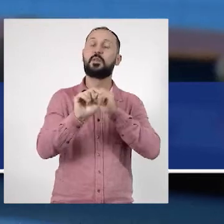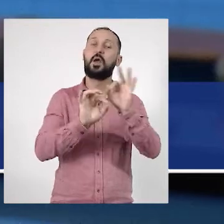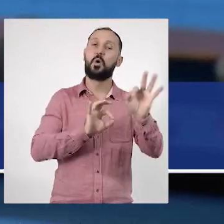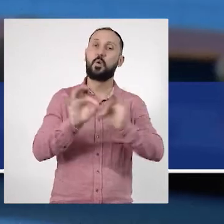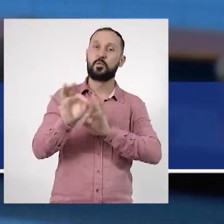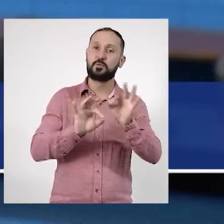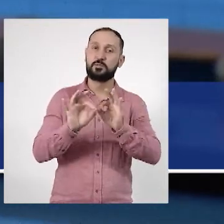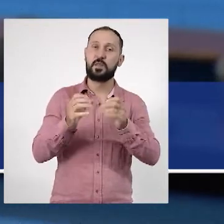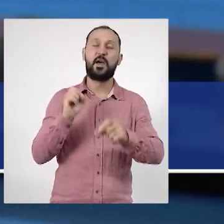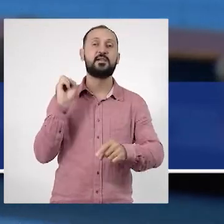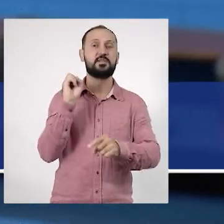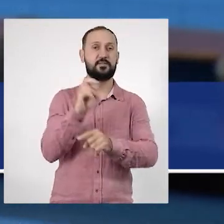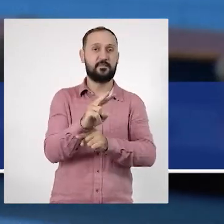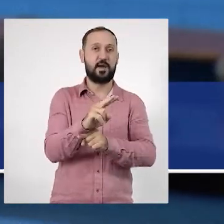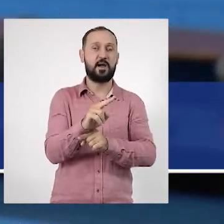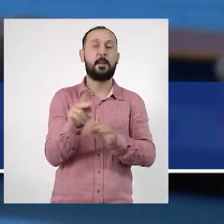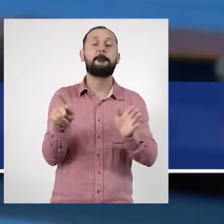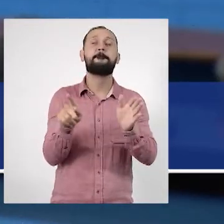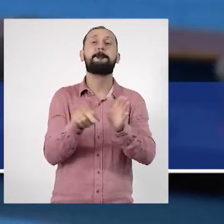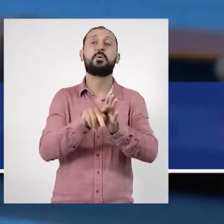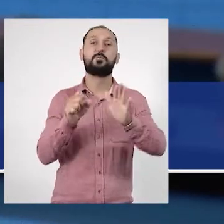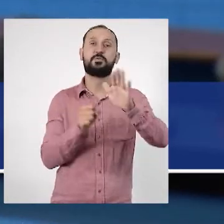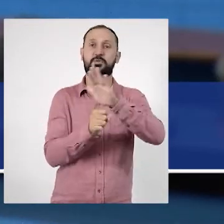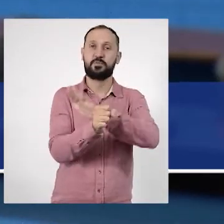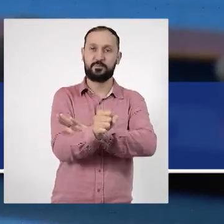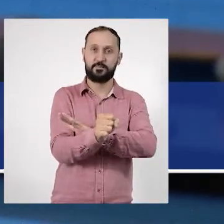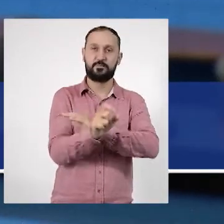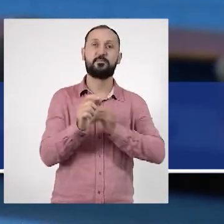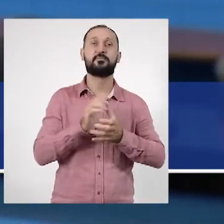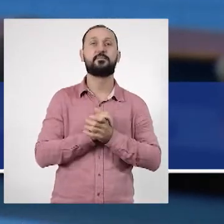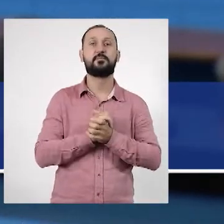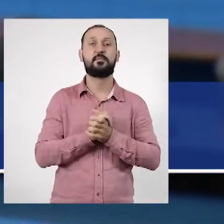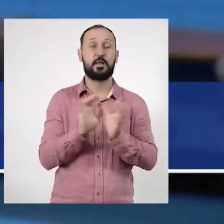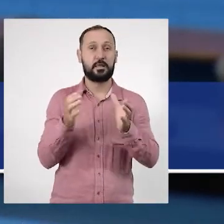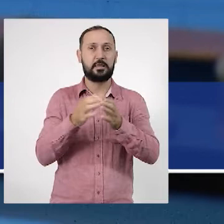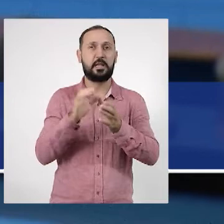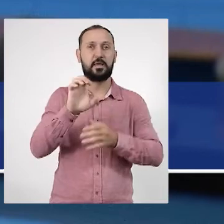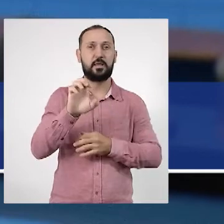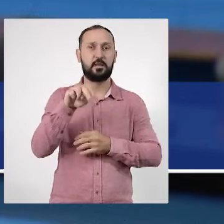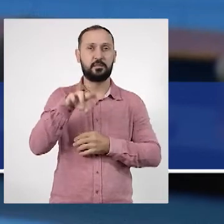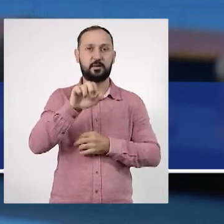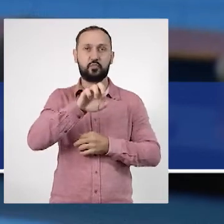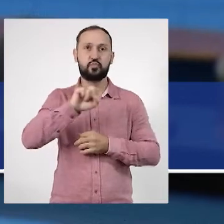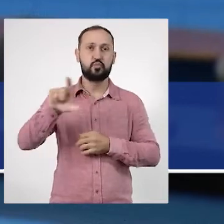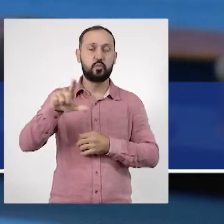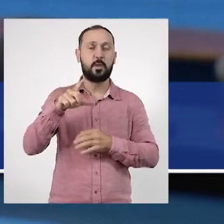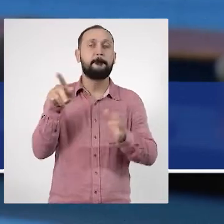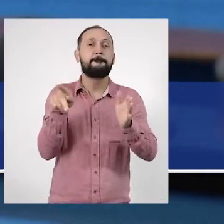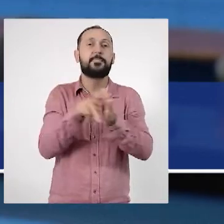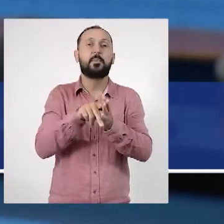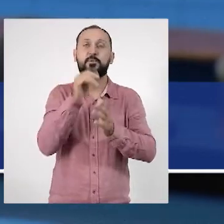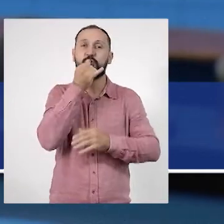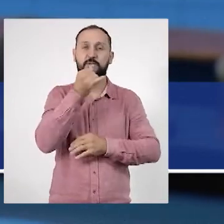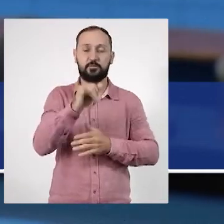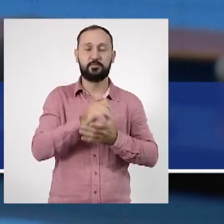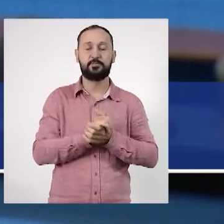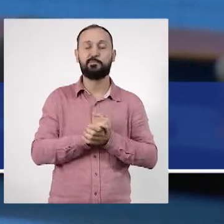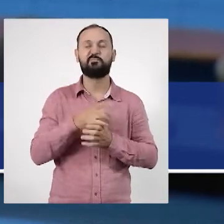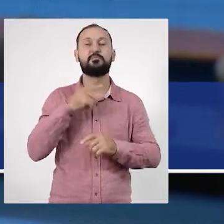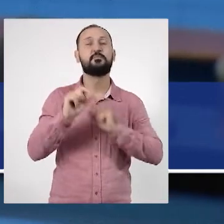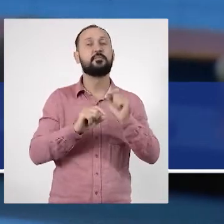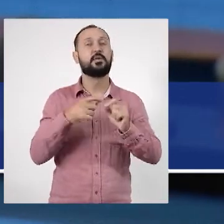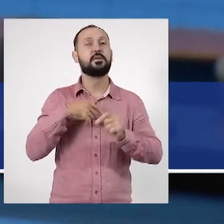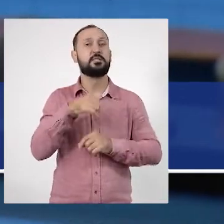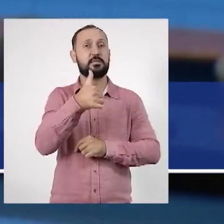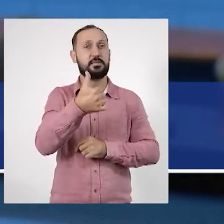da estruturação dos cargos comissionados na Sanesul, empresa de saneamento de Mato Grosso do Sul. Hoje a Sanesul